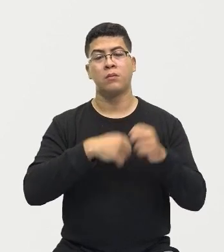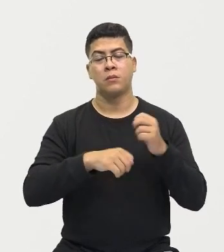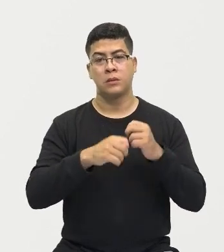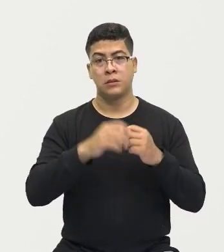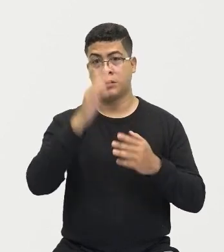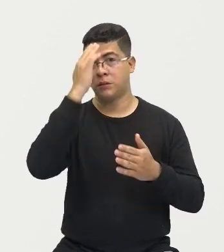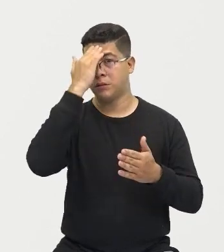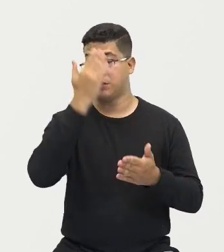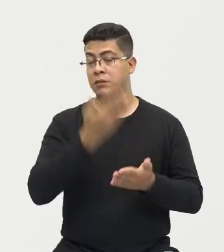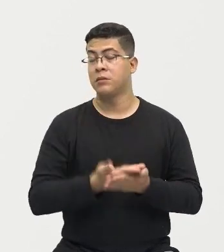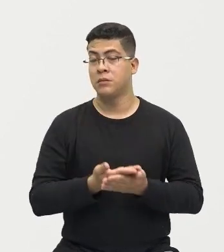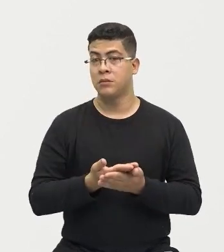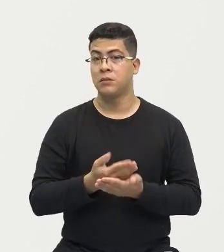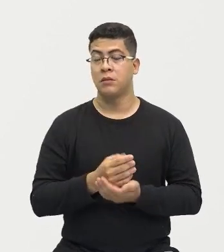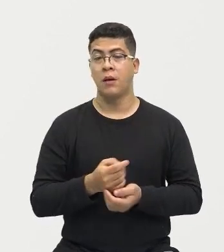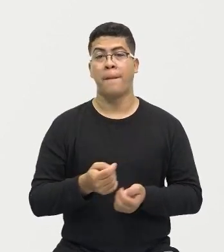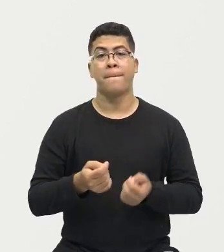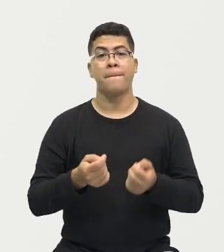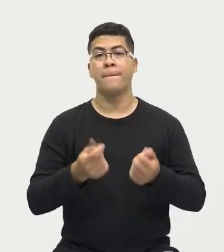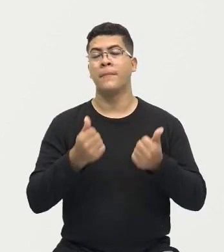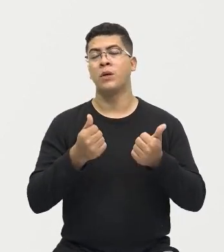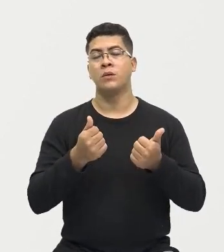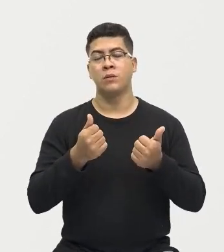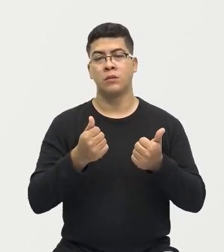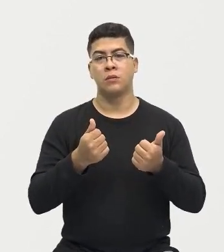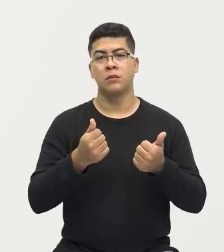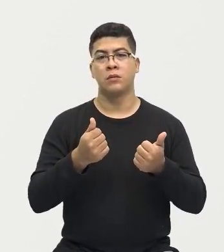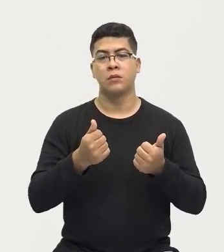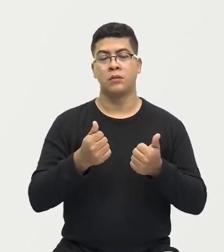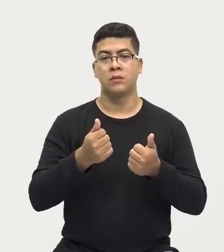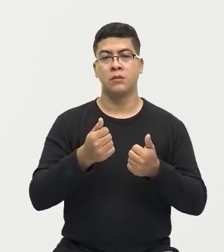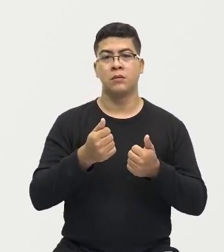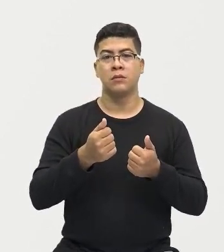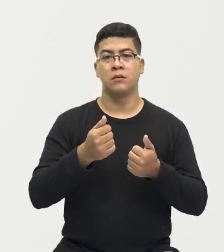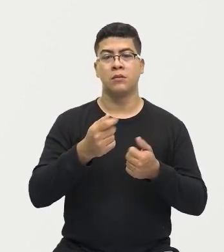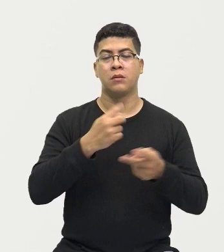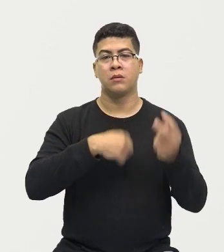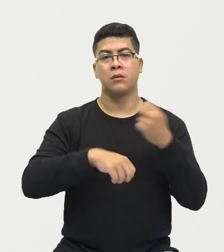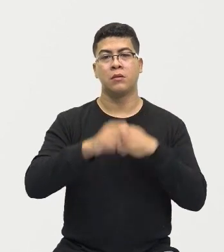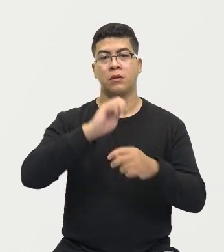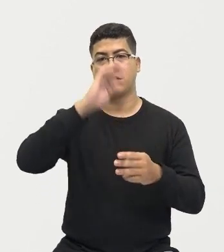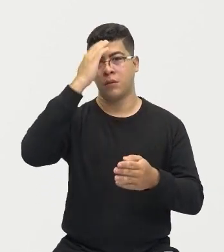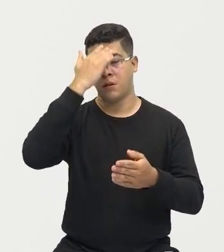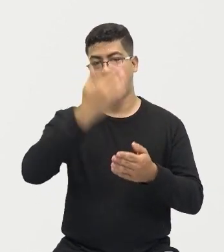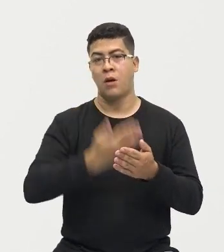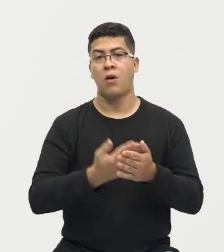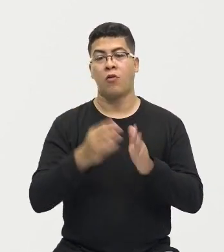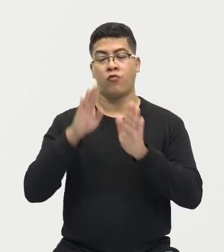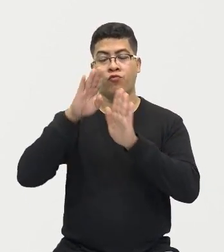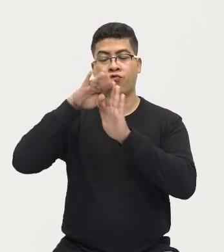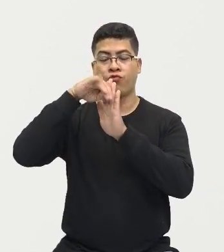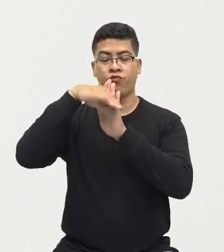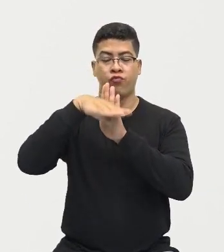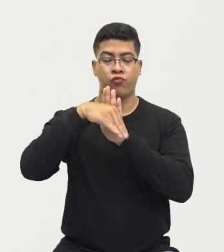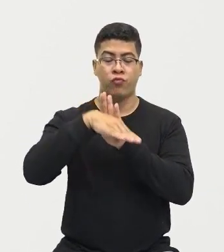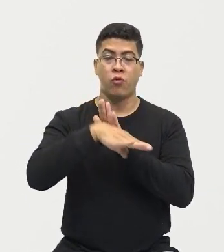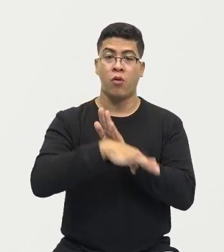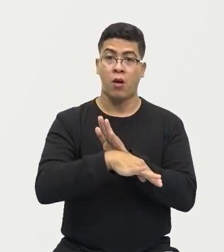ó. Poucos economistas creem que a inflação cairá rapidamente ainda este